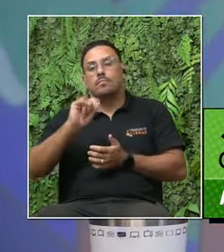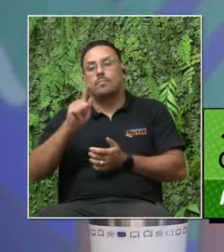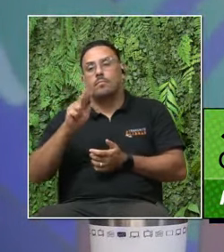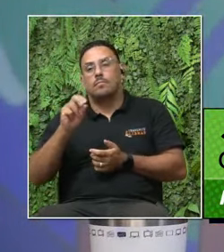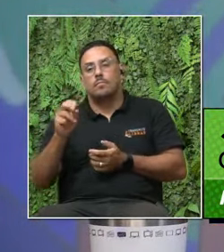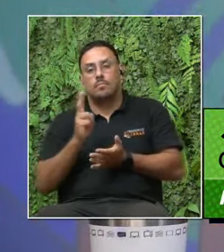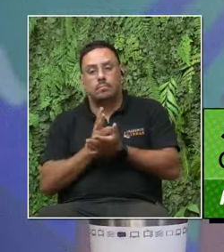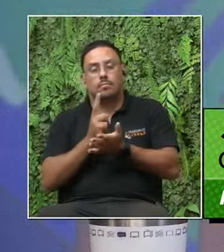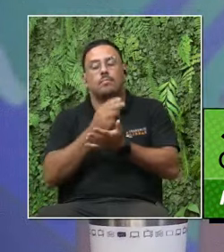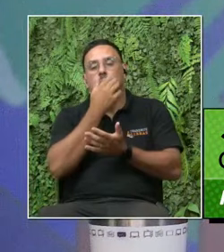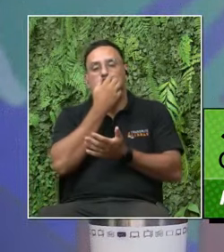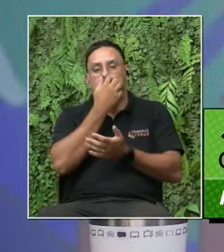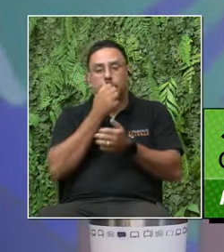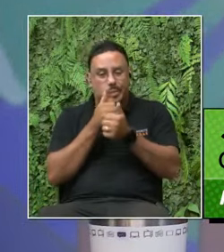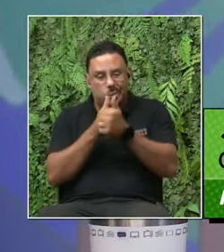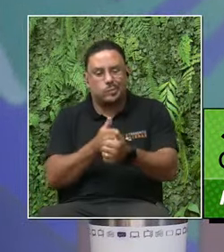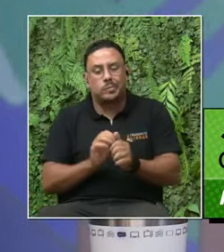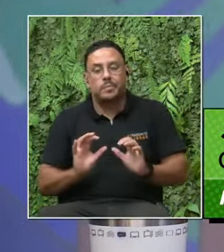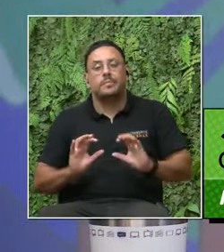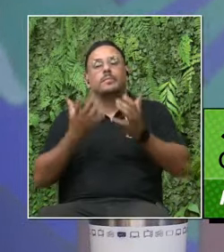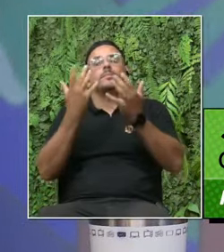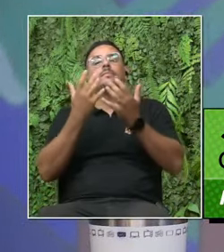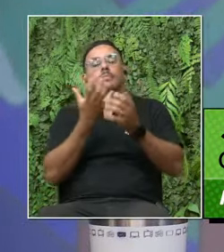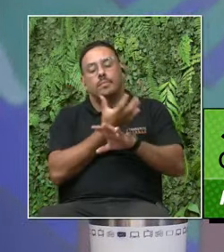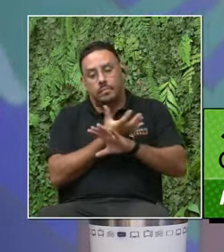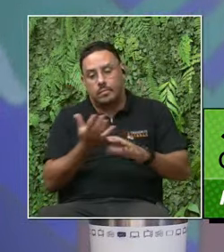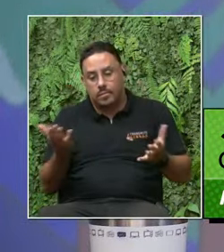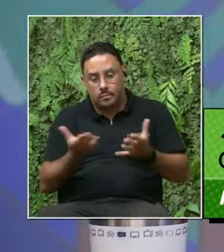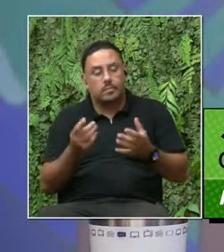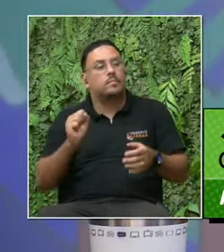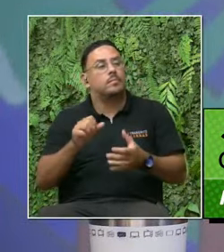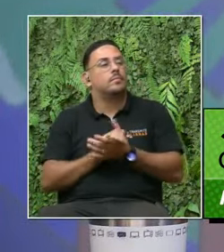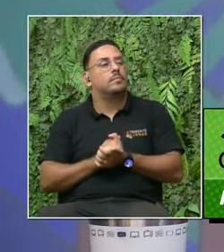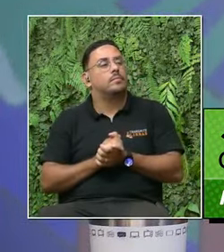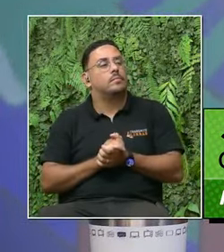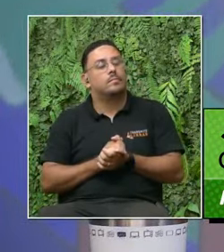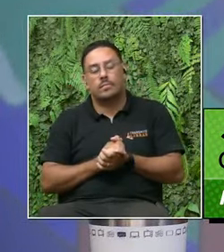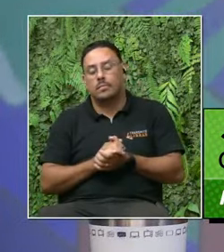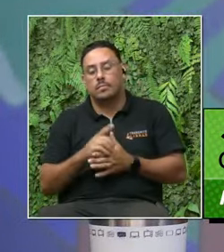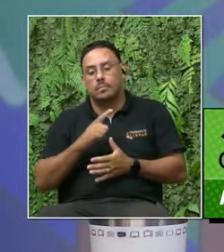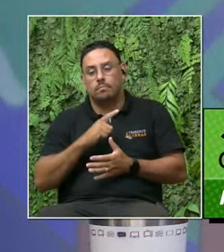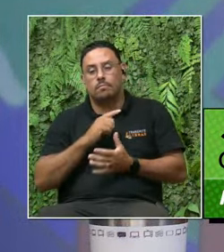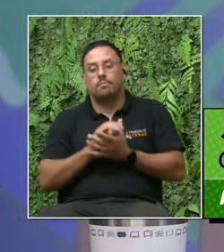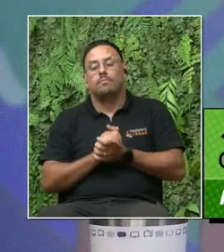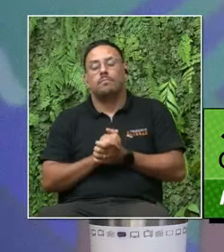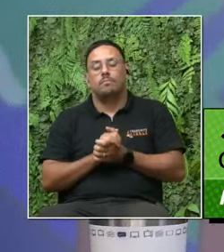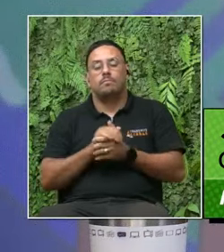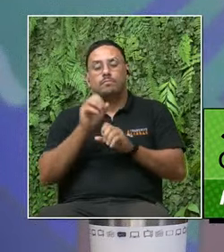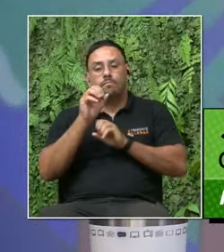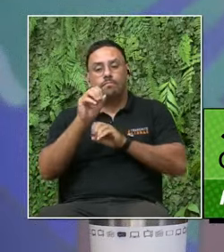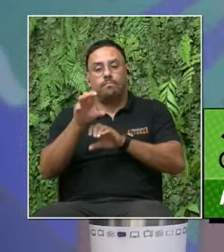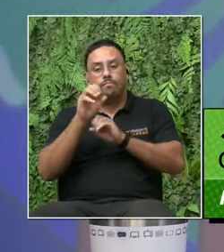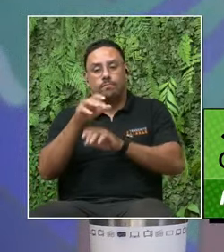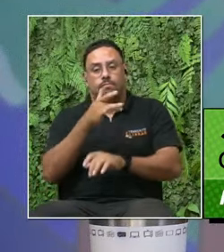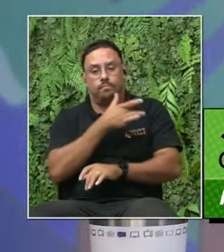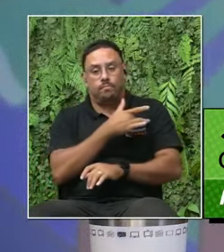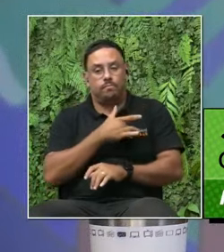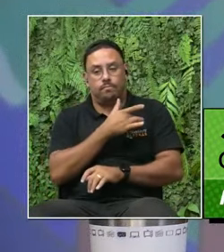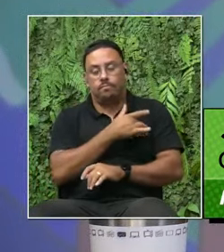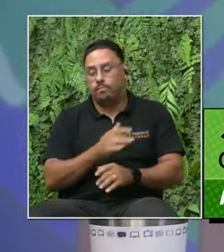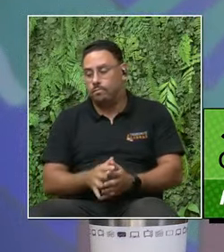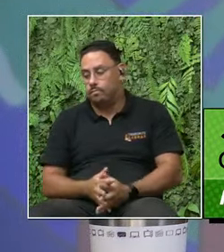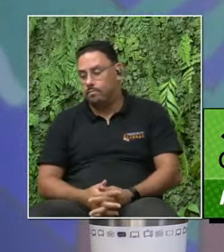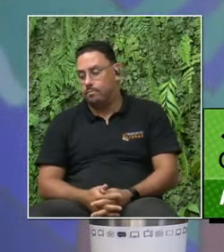continua a né acompanhando a festa no gramado enquanto a gente agora sim vai ouvir uma palavra do treinador do